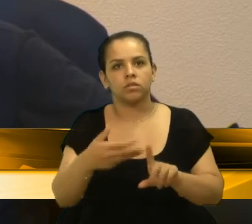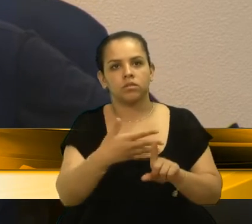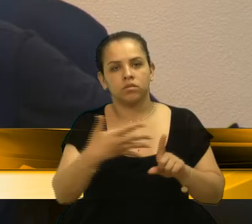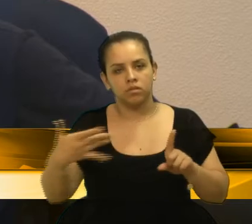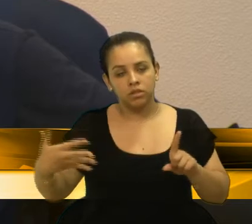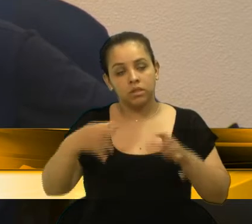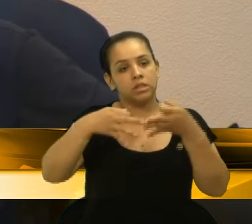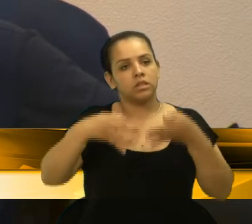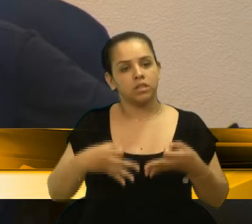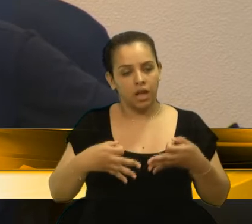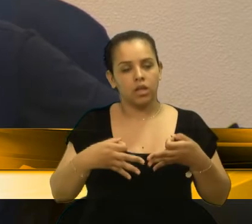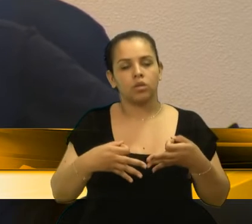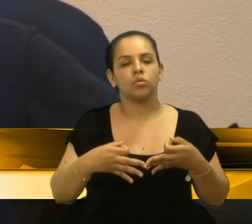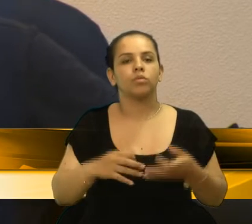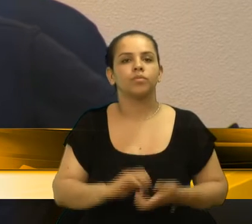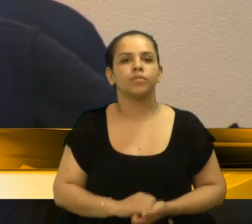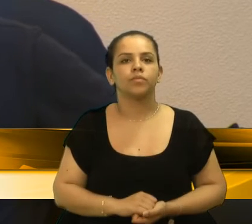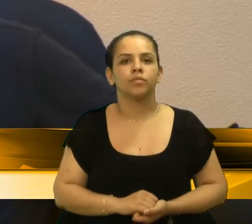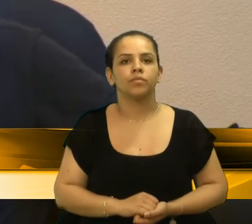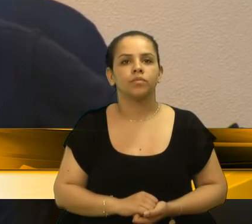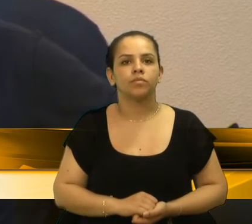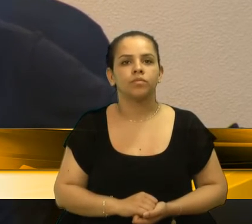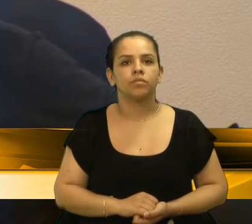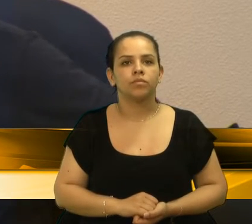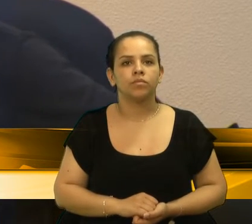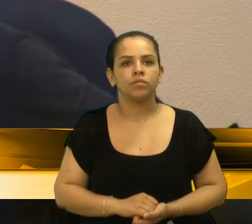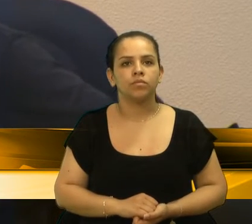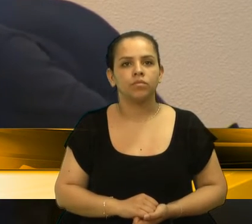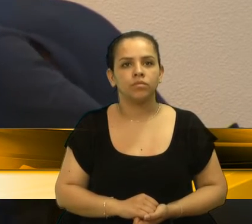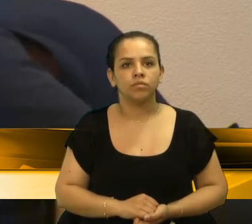Kuhn, correto, certinho. Vereadora Seu Tomé.